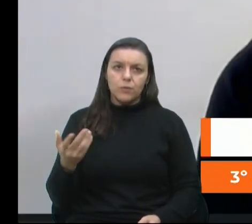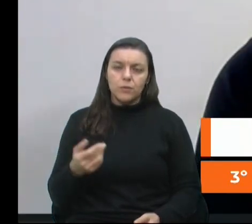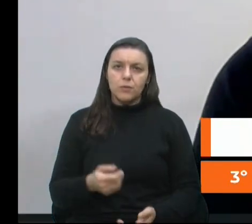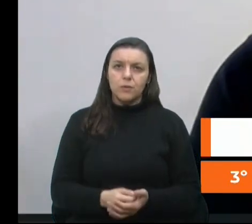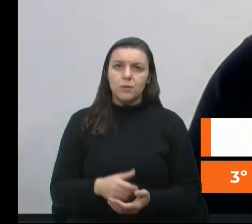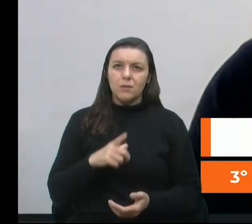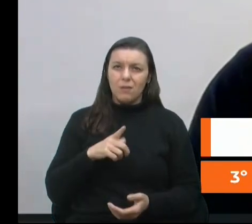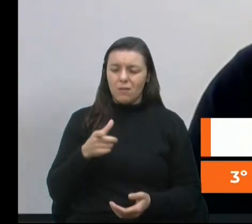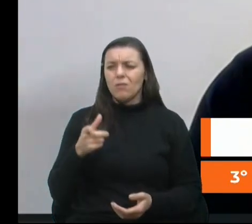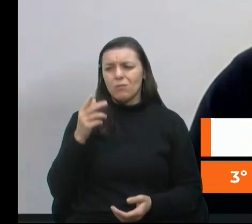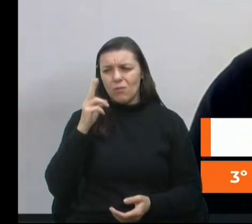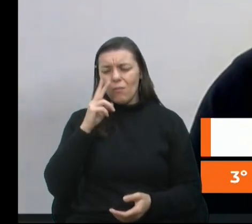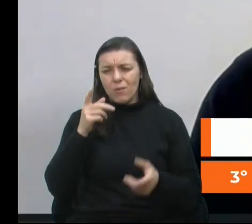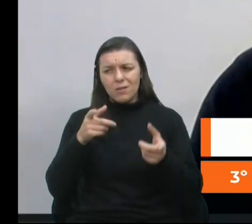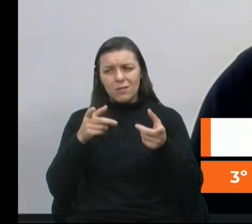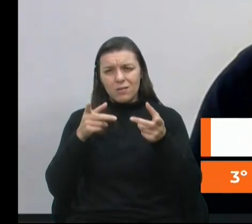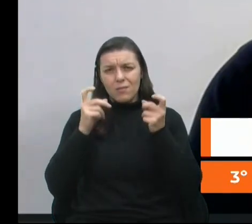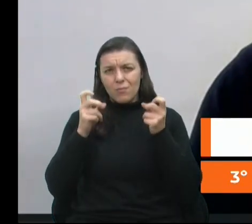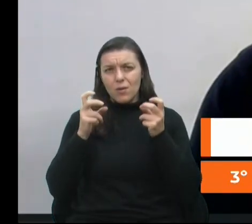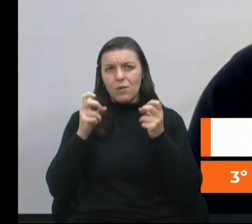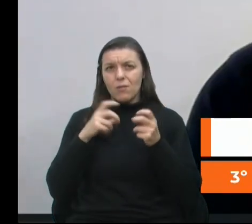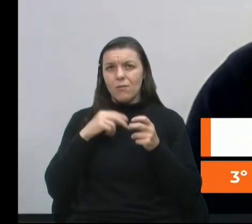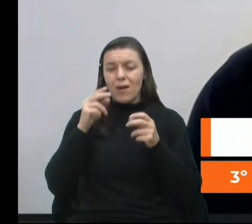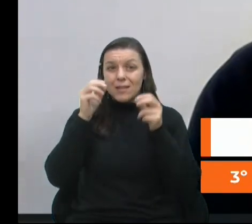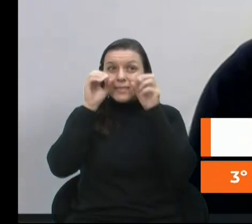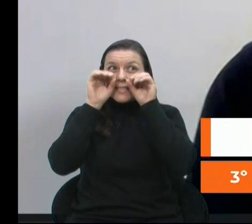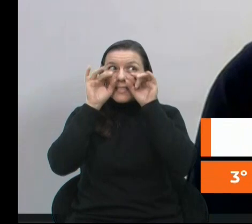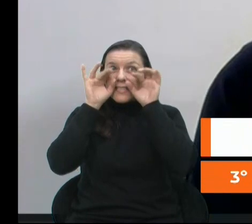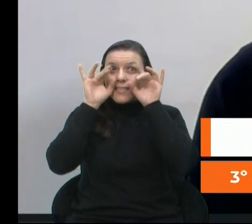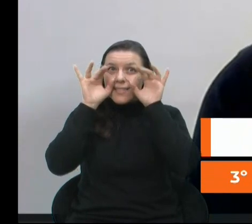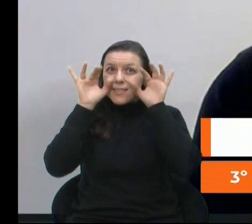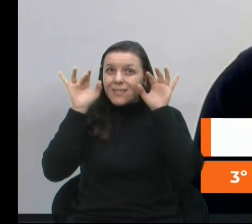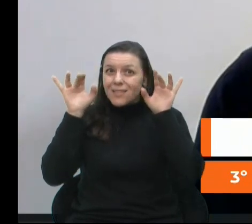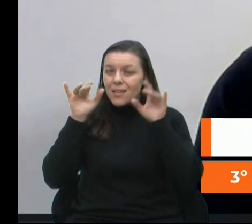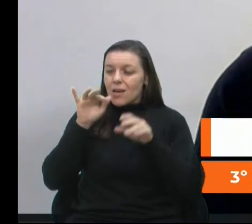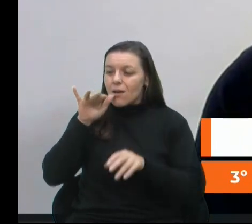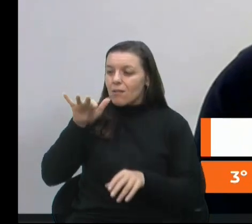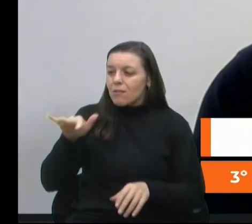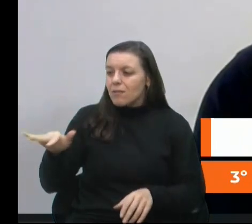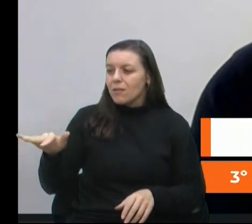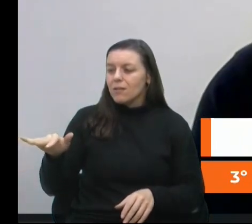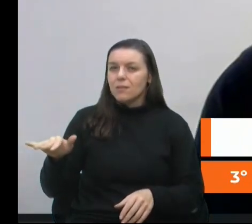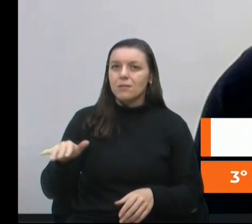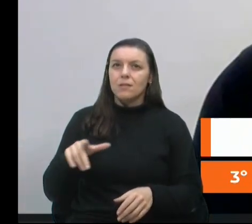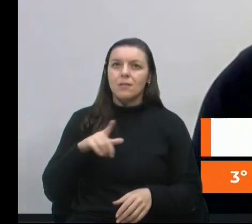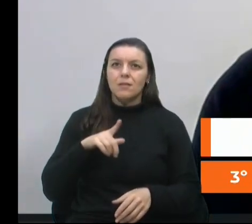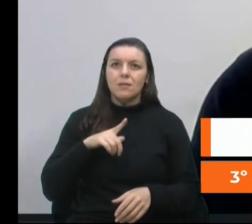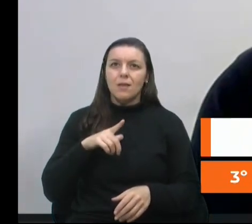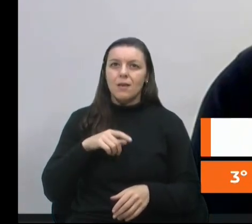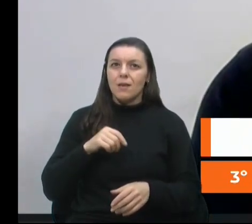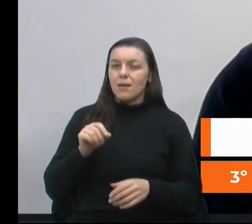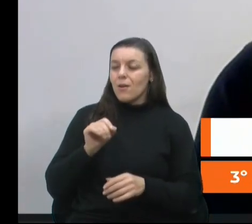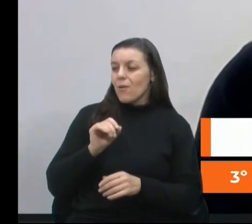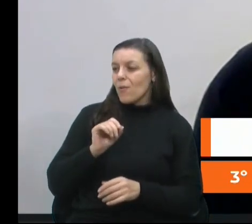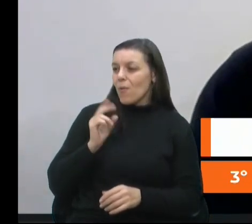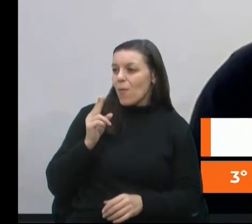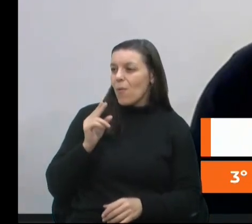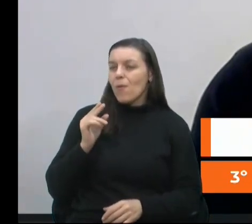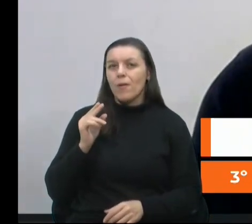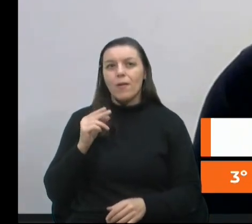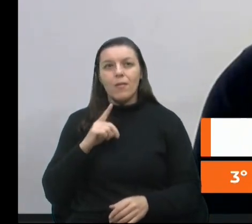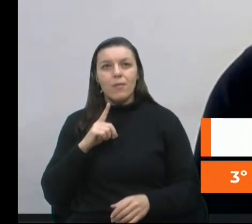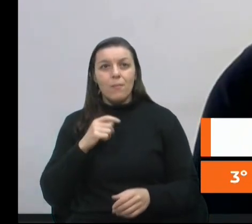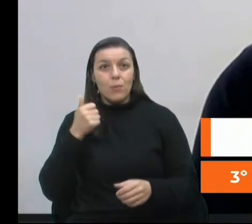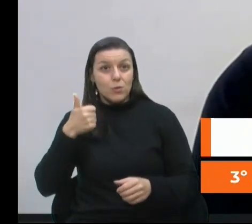crianças pequenas devem ter visto tanto que ela chega com o olhinho brilhando quando tem a atenção da tia, quando recebe um elogio, quando tem alguma